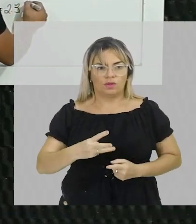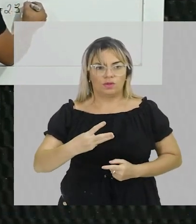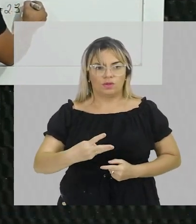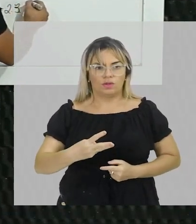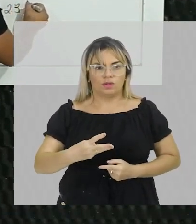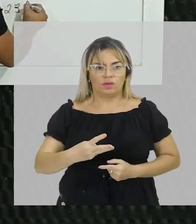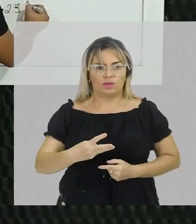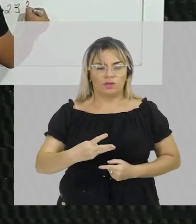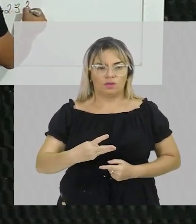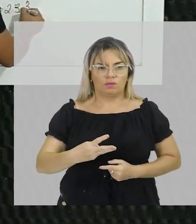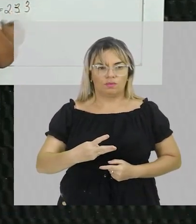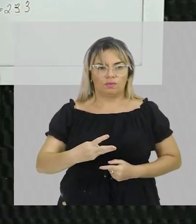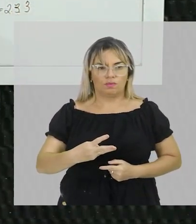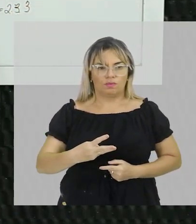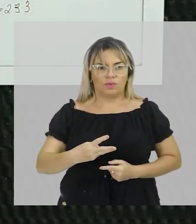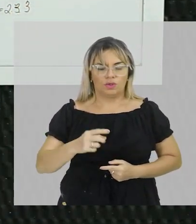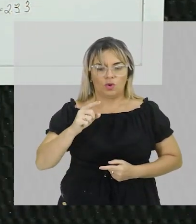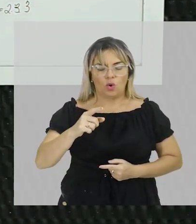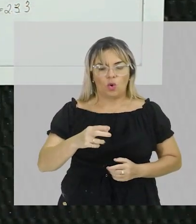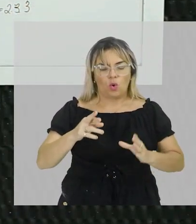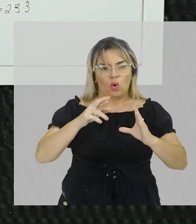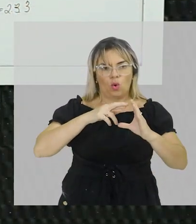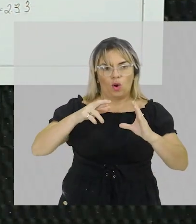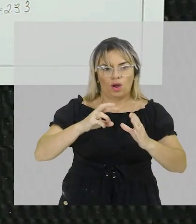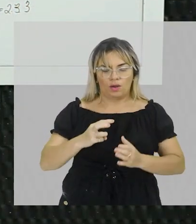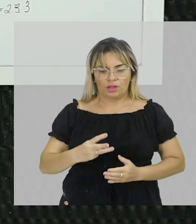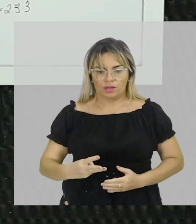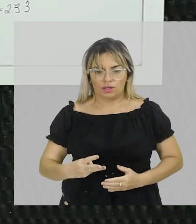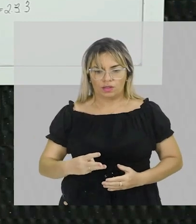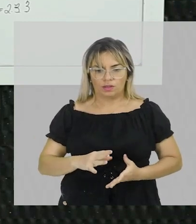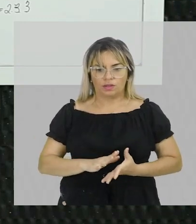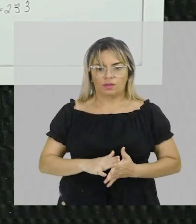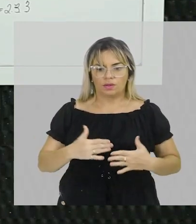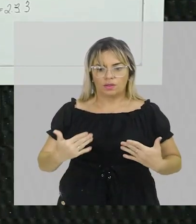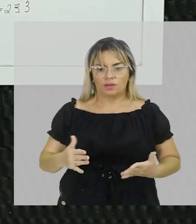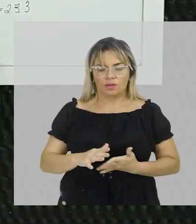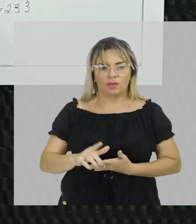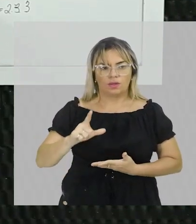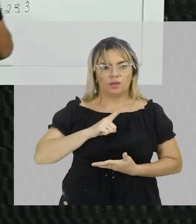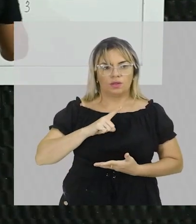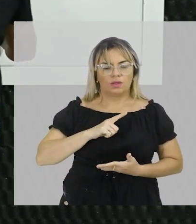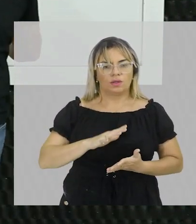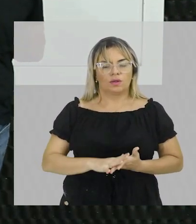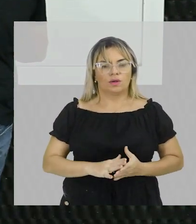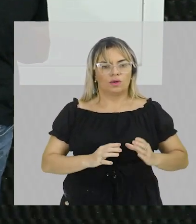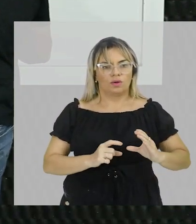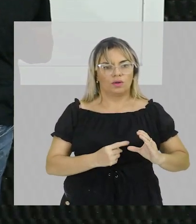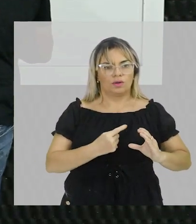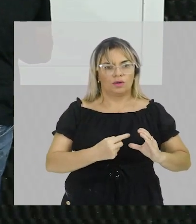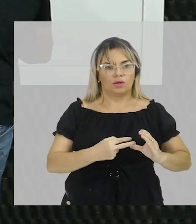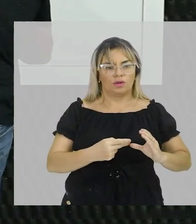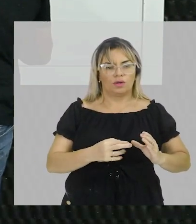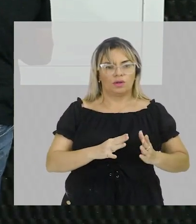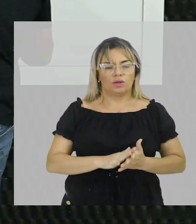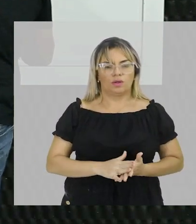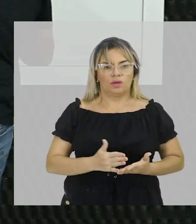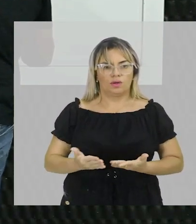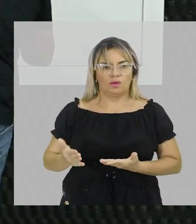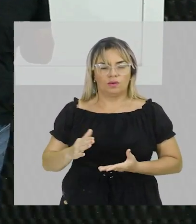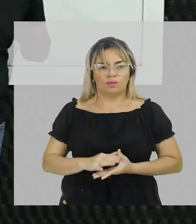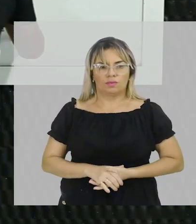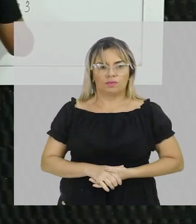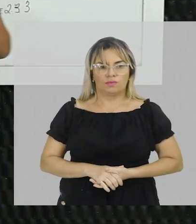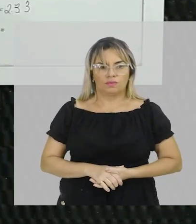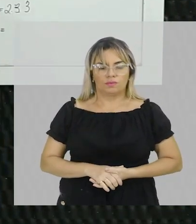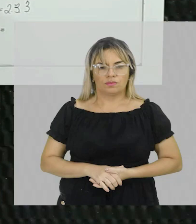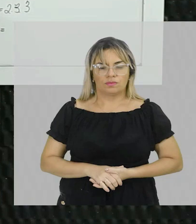raio é 3. É isso? Então, você vai ter que o comprimento 1 vai ser